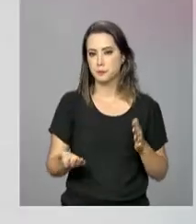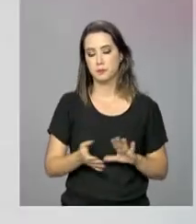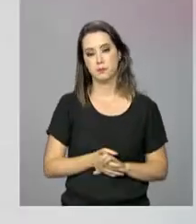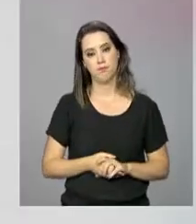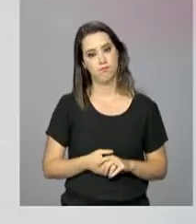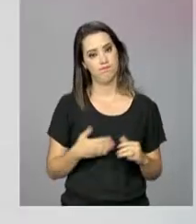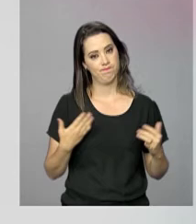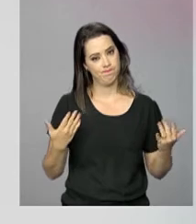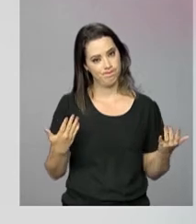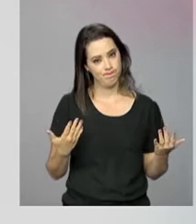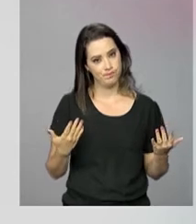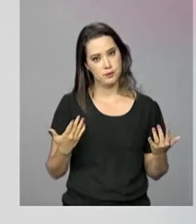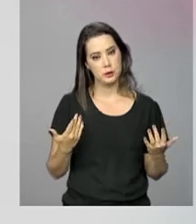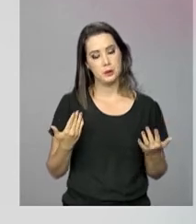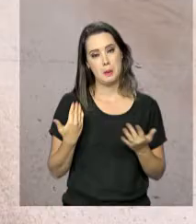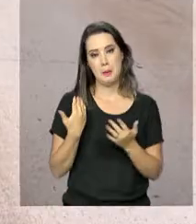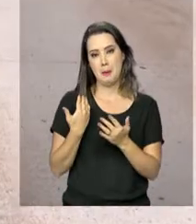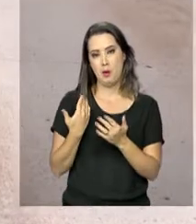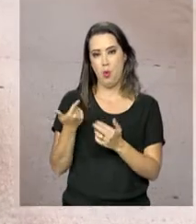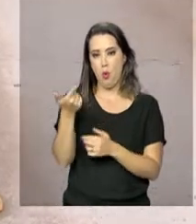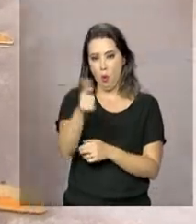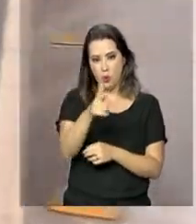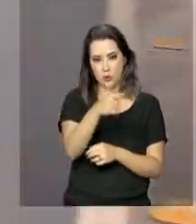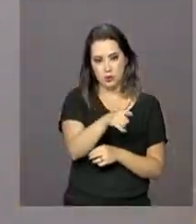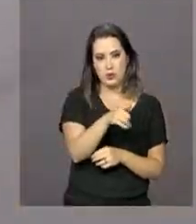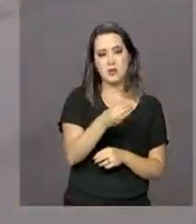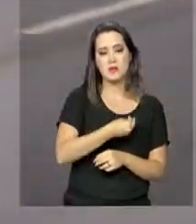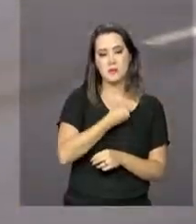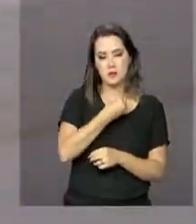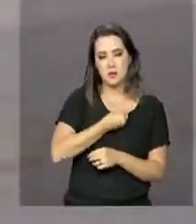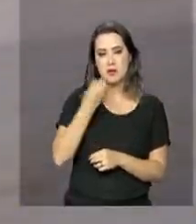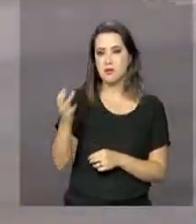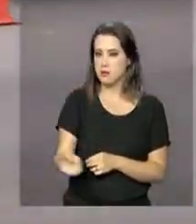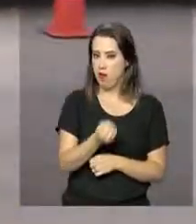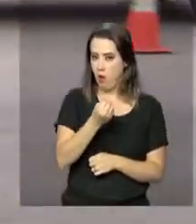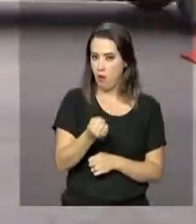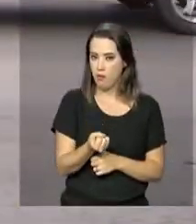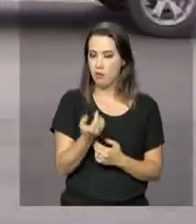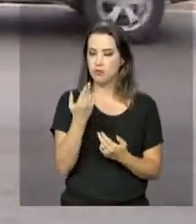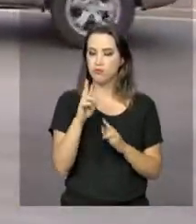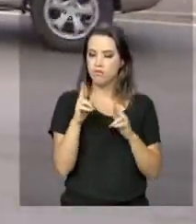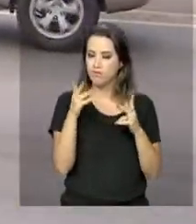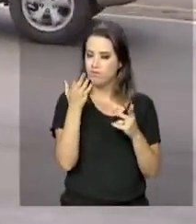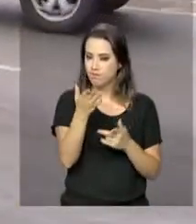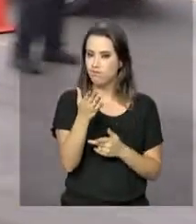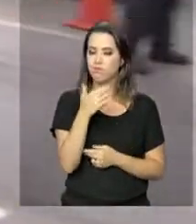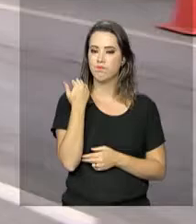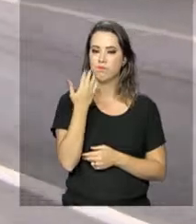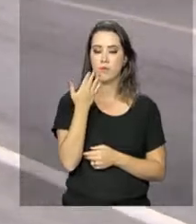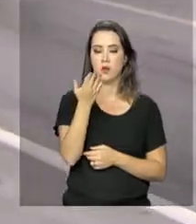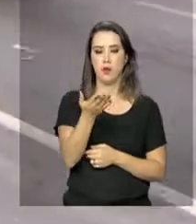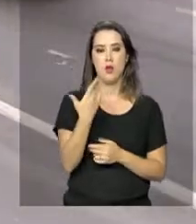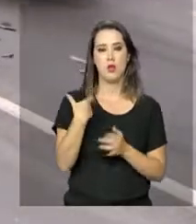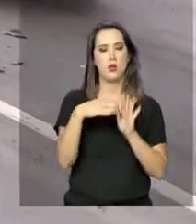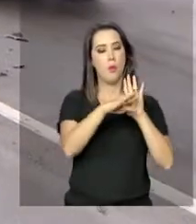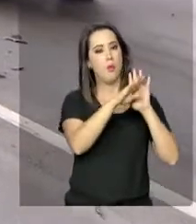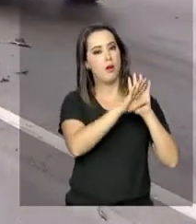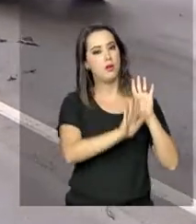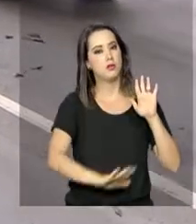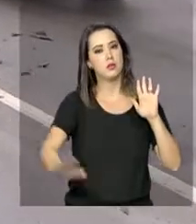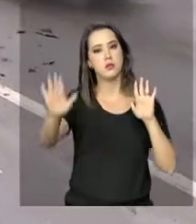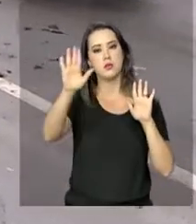que não sejam perdidas vidas como a de raúl o governo federal publicou o plano nacional de redução de mortes e lesões no trânsito